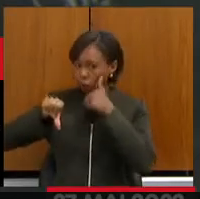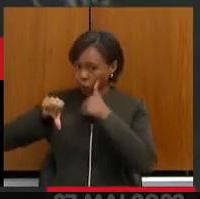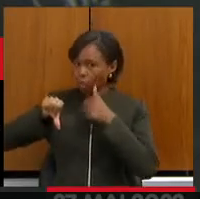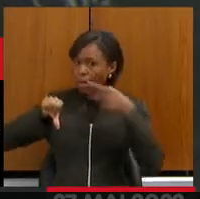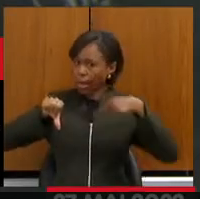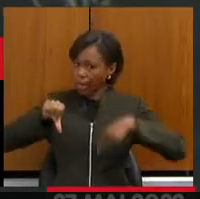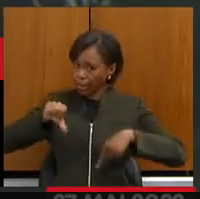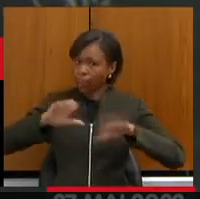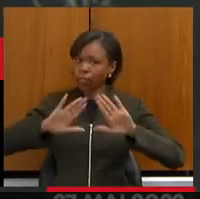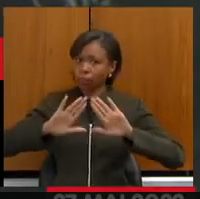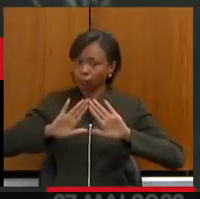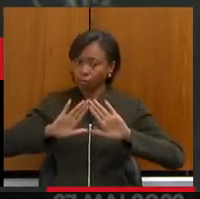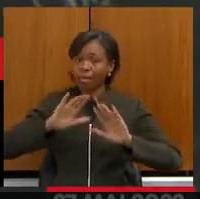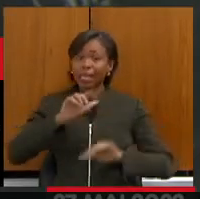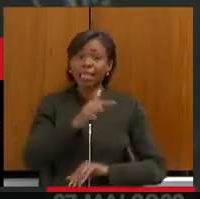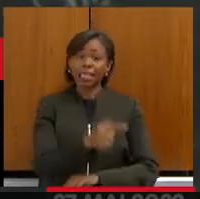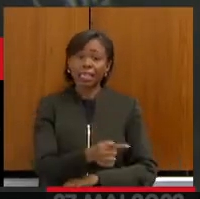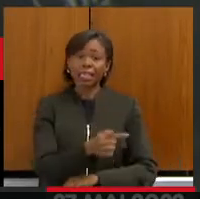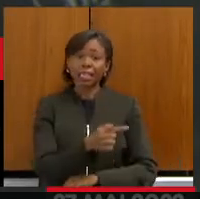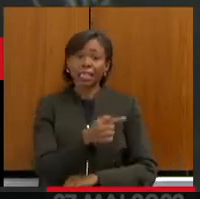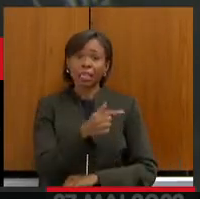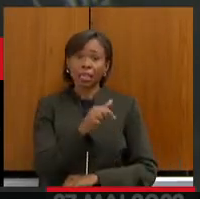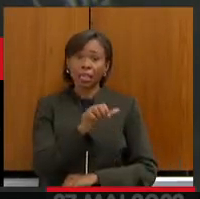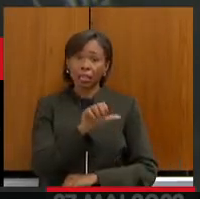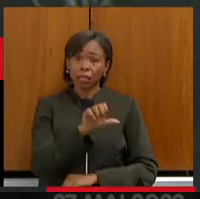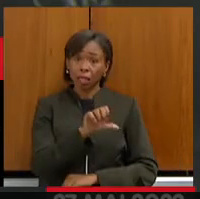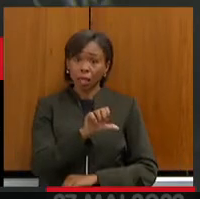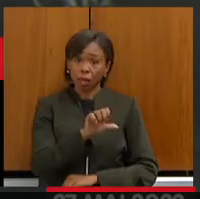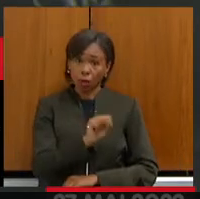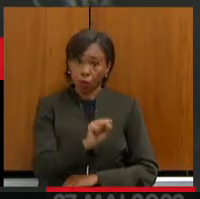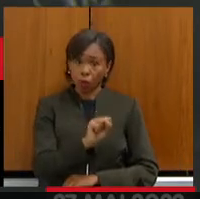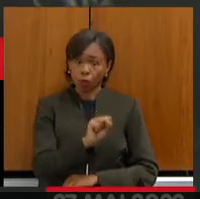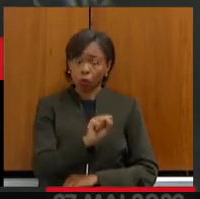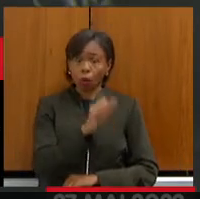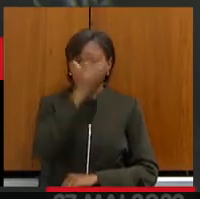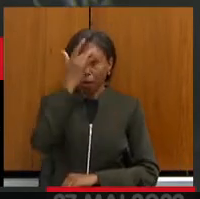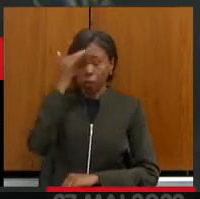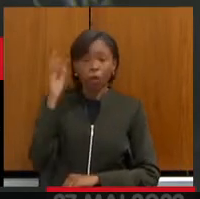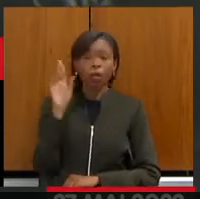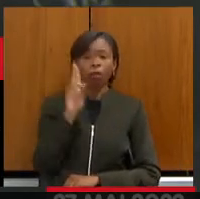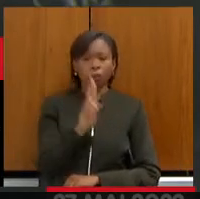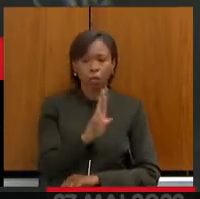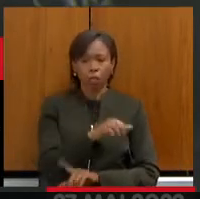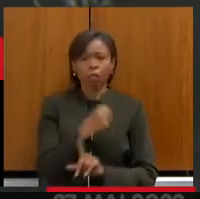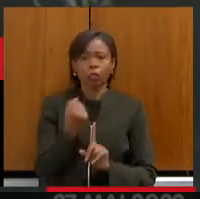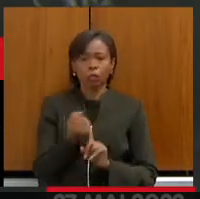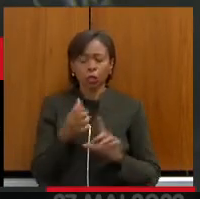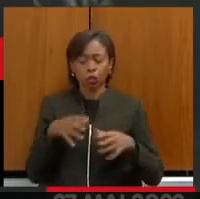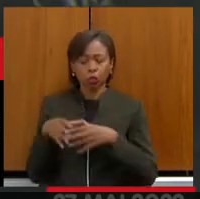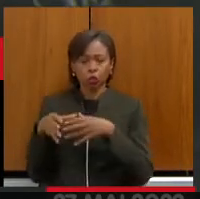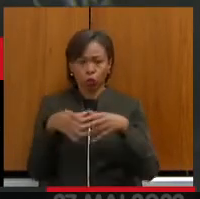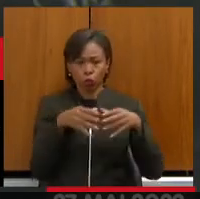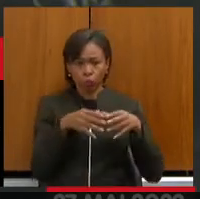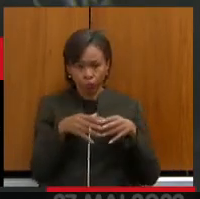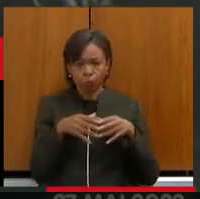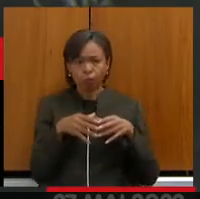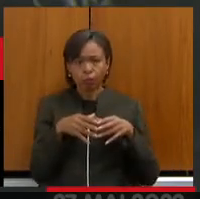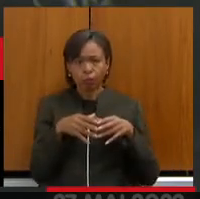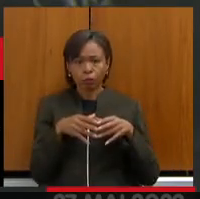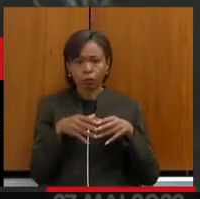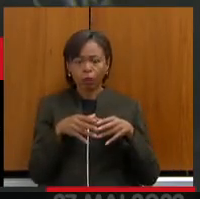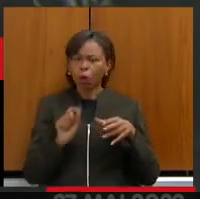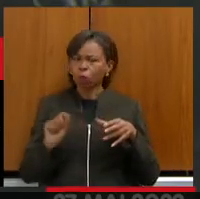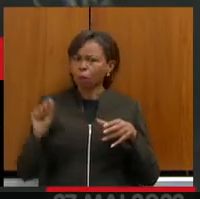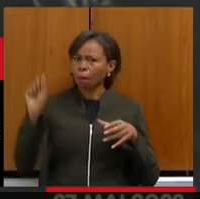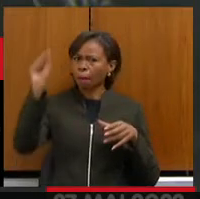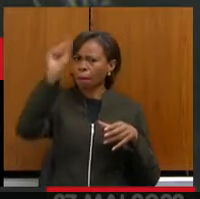representantes indicados pela comissão organizadora considerando a pluralidade das atuações territórios e